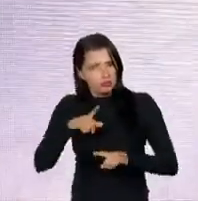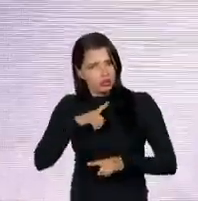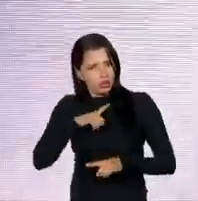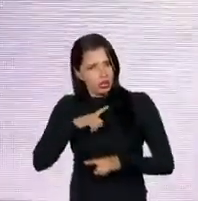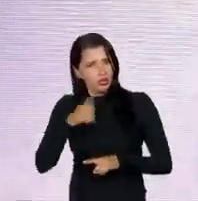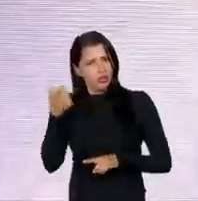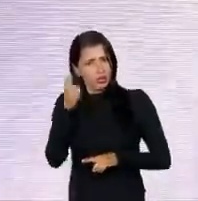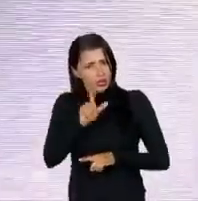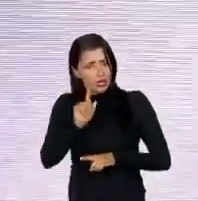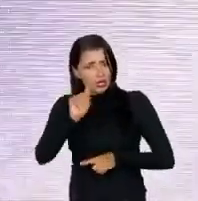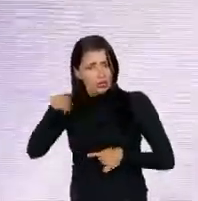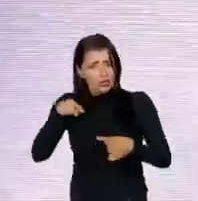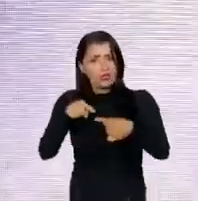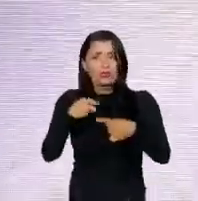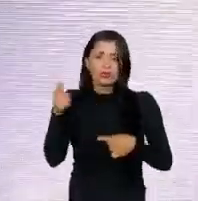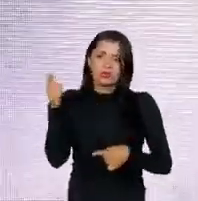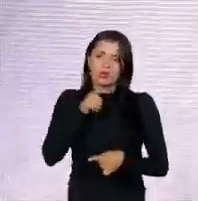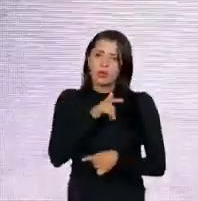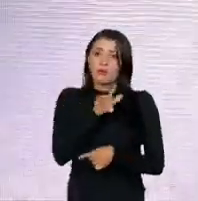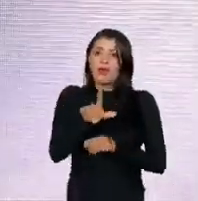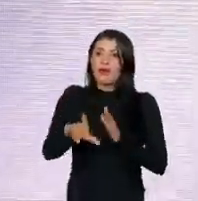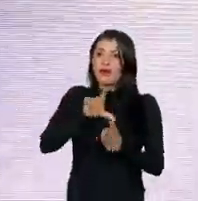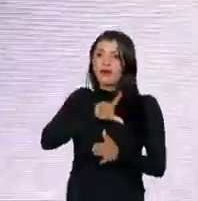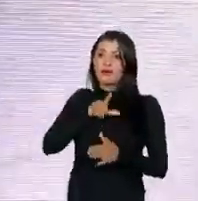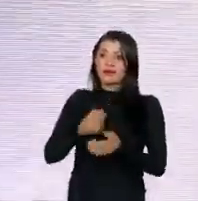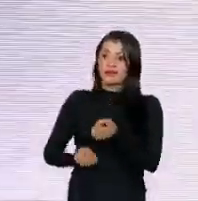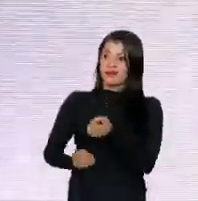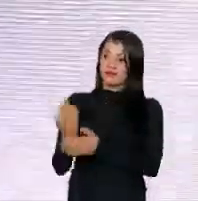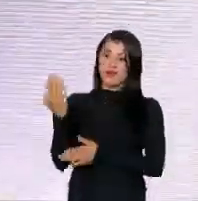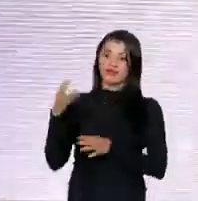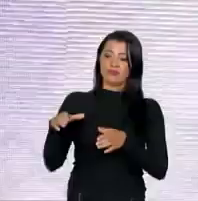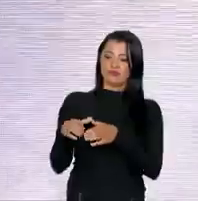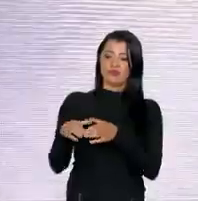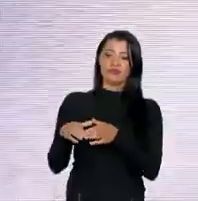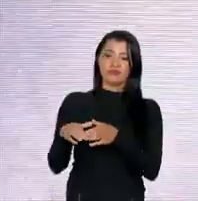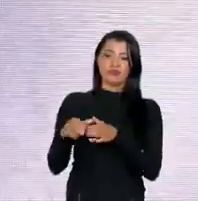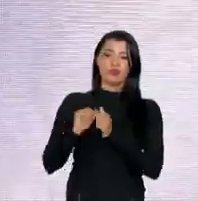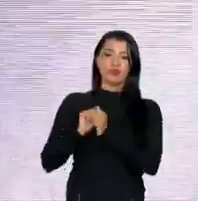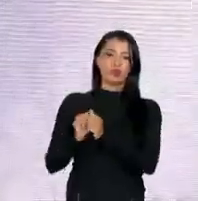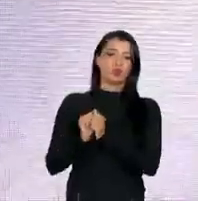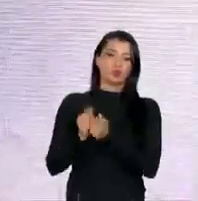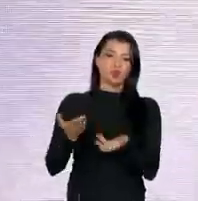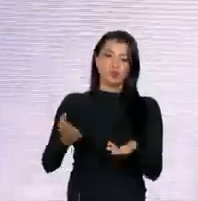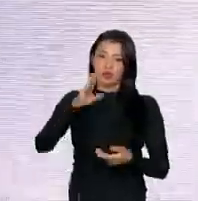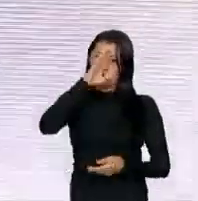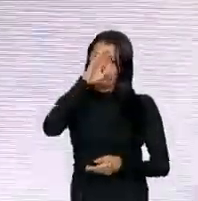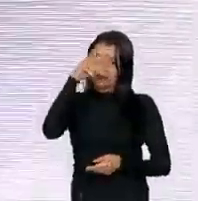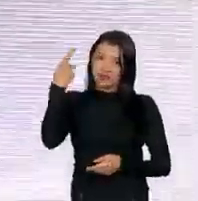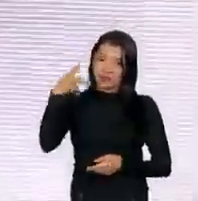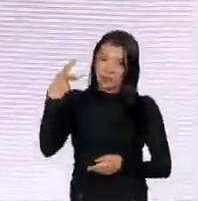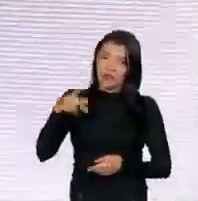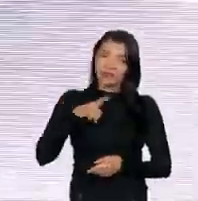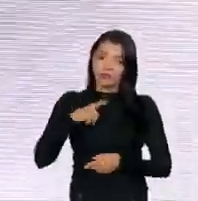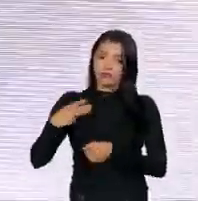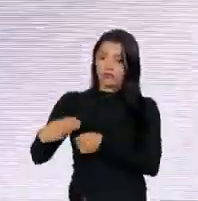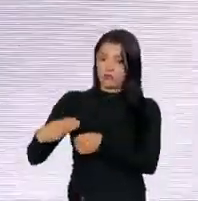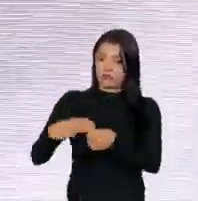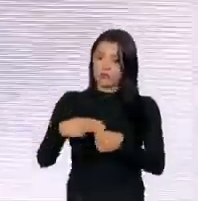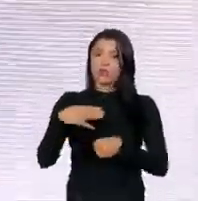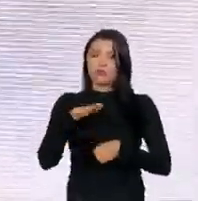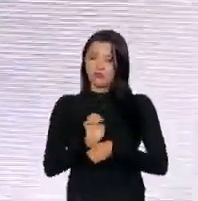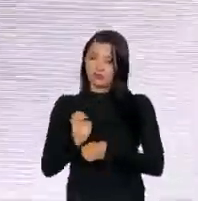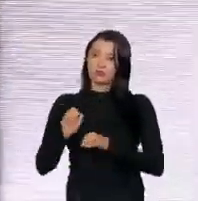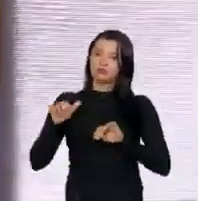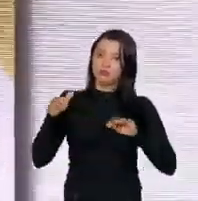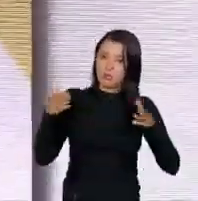ela consegue alcançar os seus objetivos sem ser construída coletivamente, principalmente envolvendo os municípios e